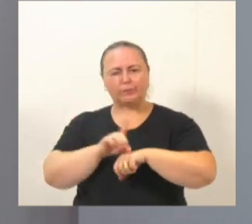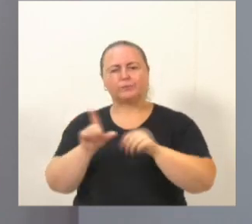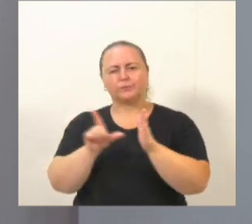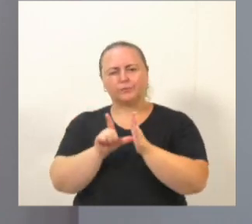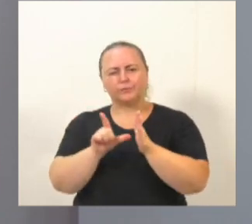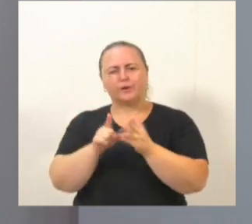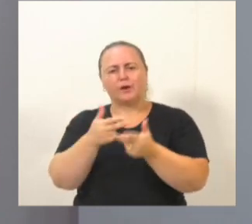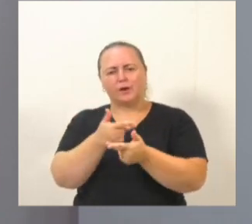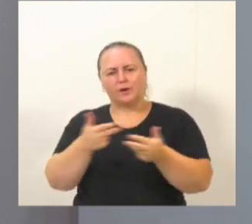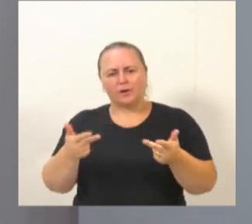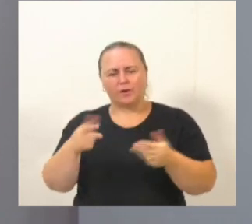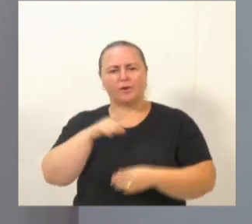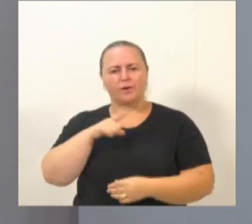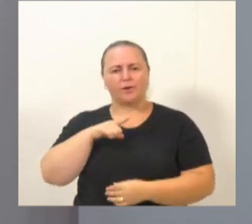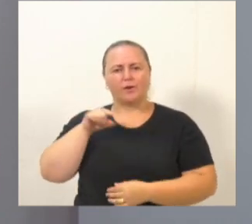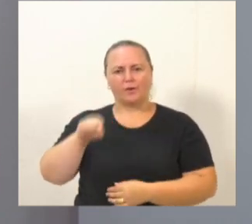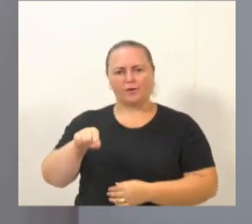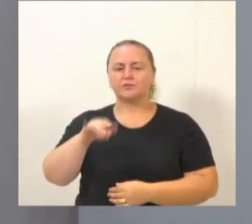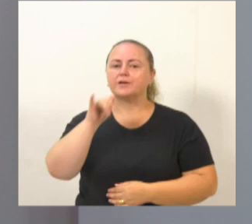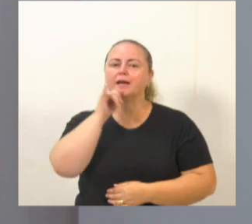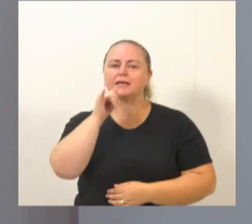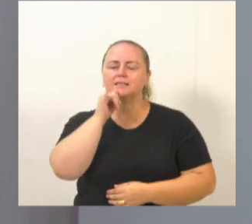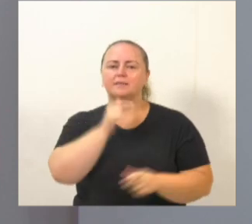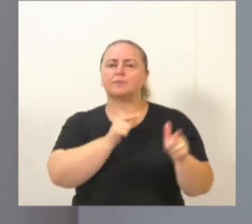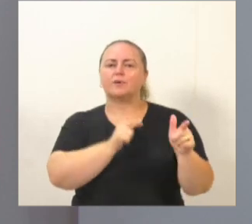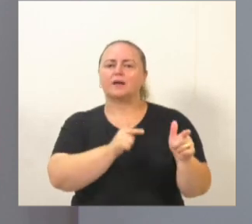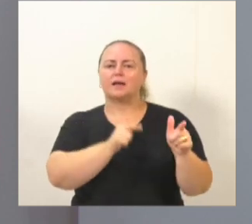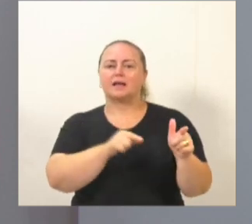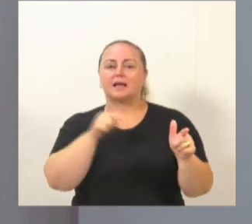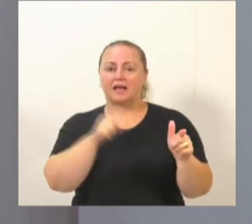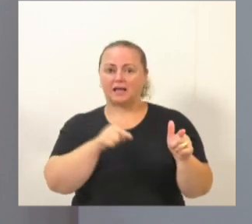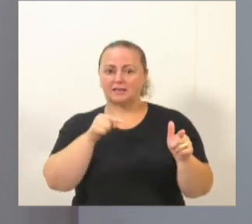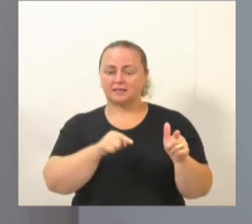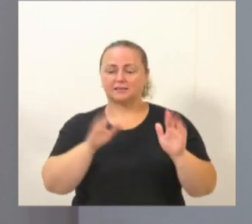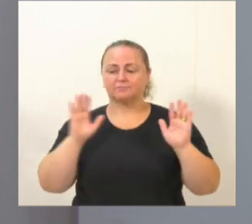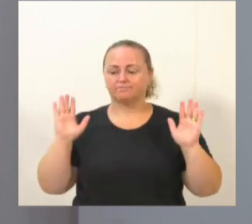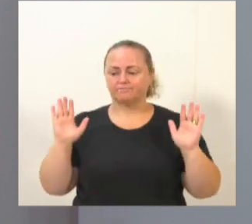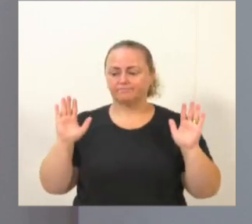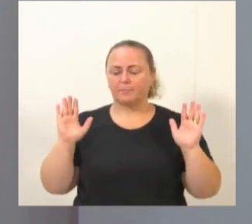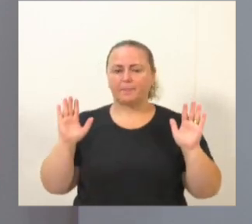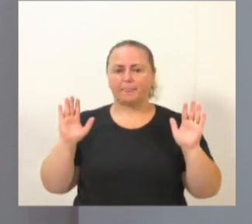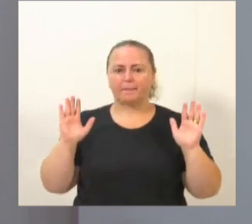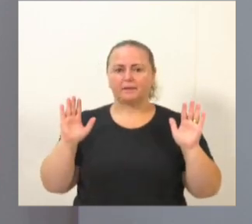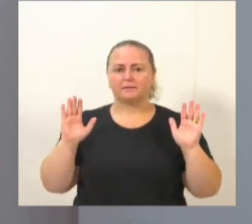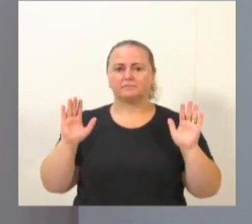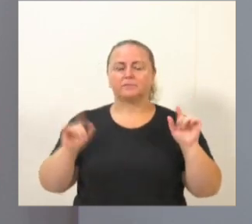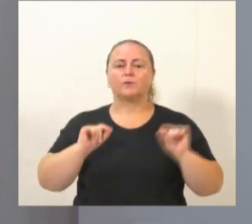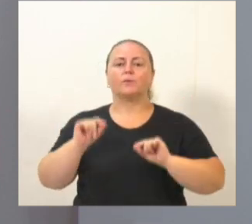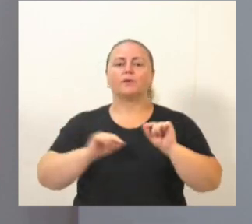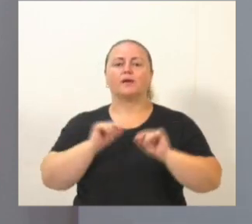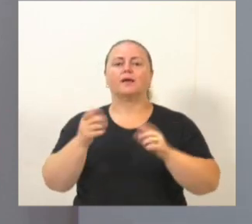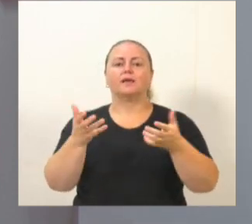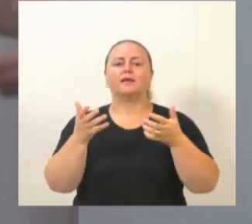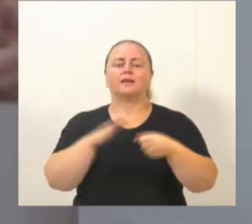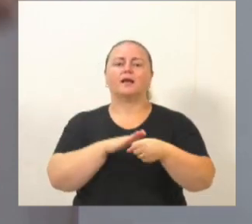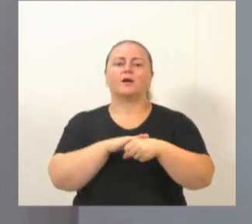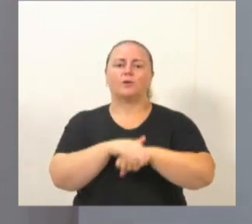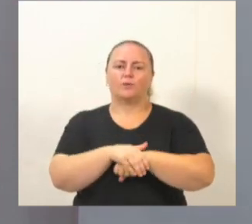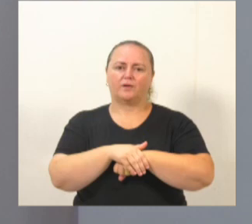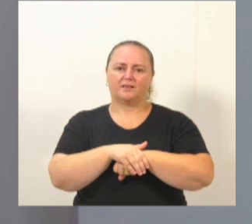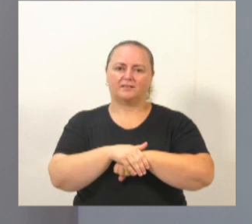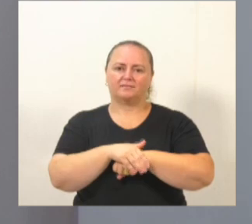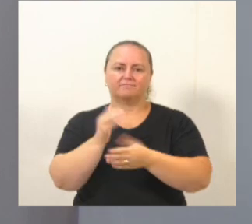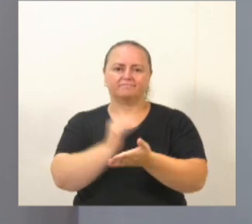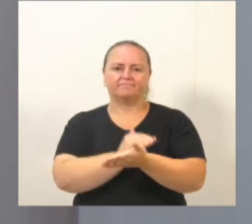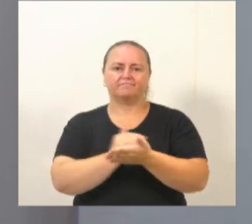têm seus comércios aí na Rua dos Caçadores hoje, eles preferiam que a gente fizesse obra de noite. Começasse a trabalhar lá às 8